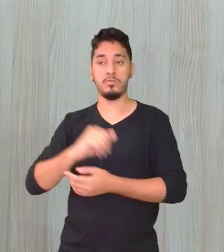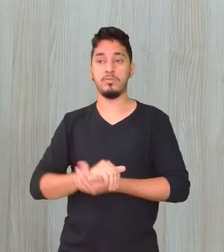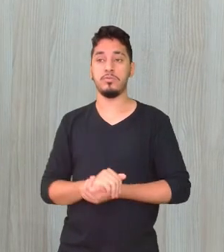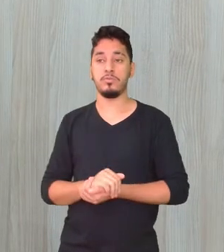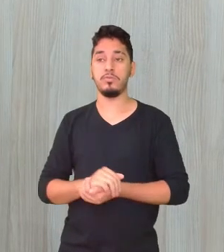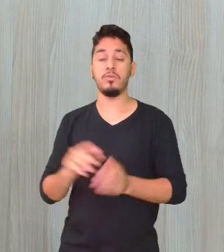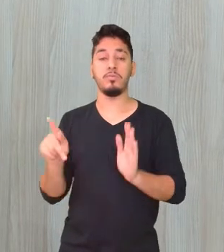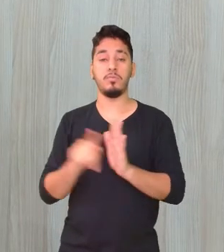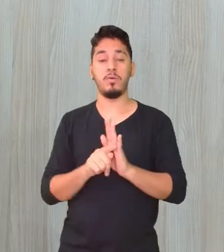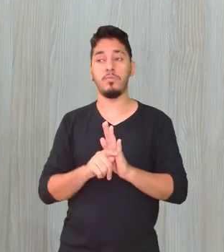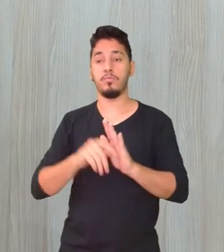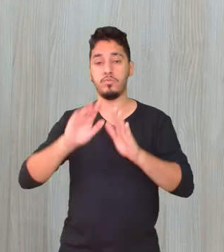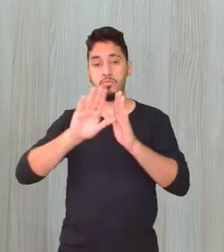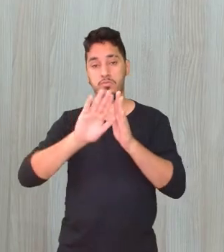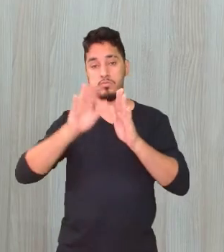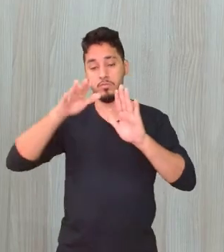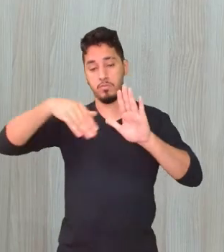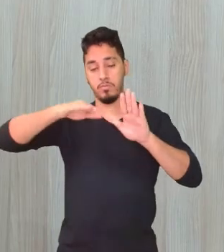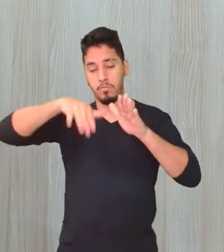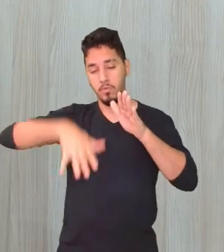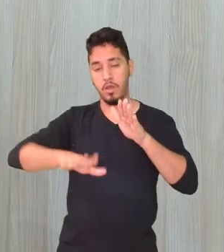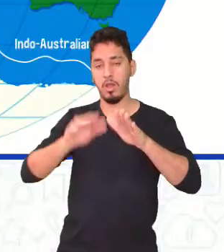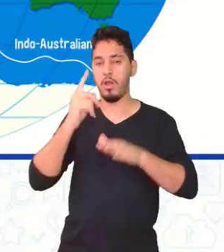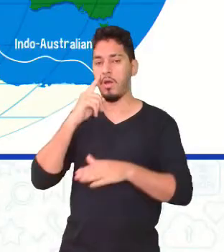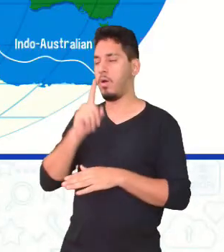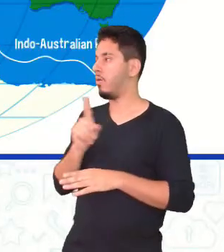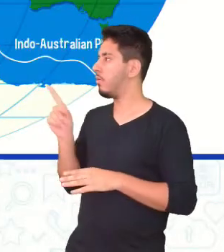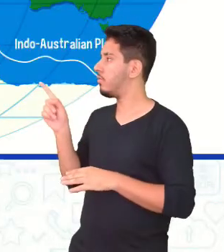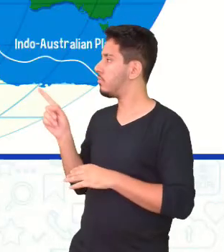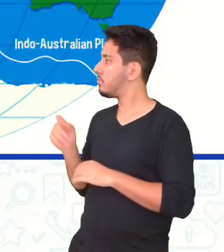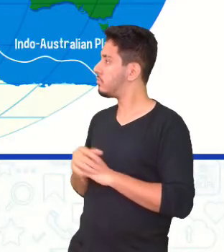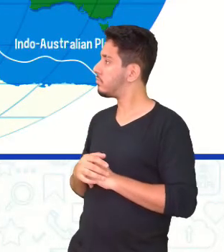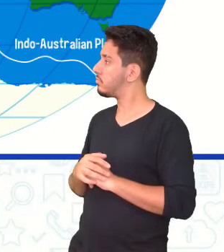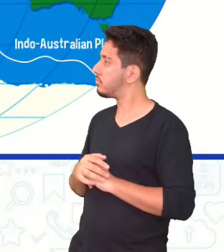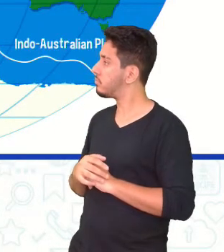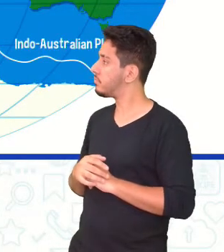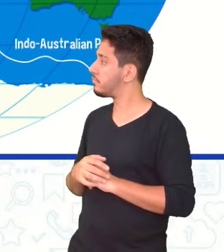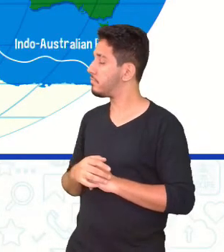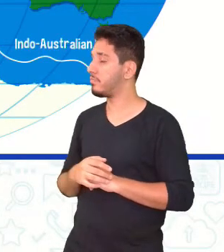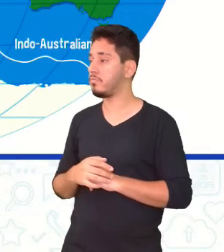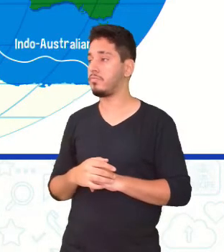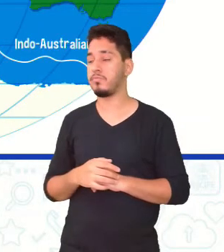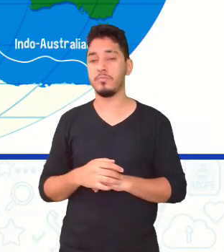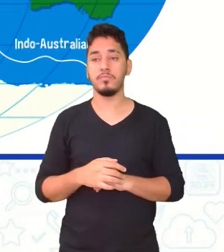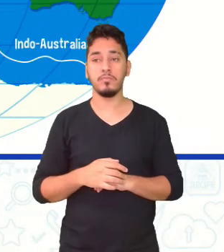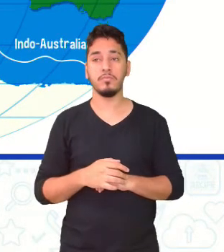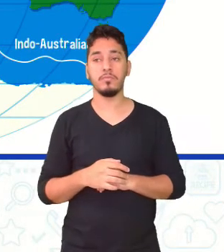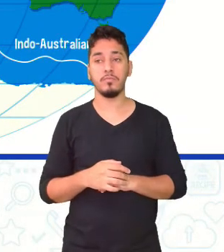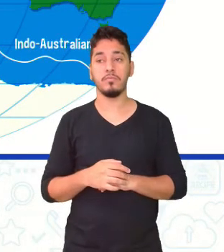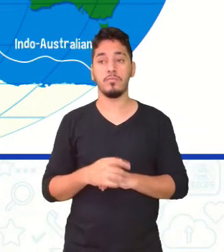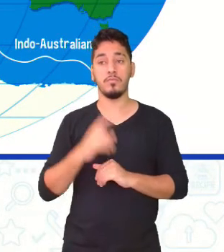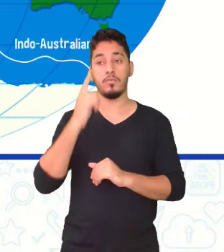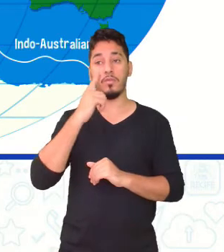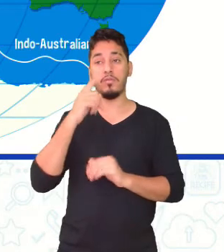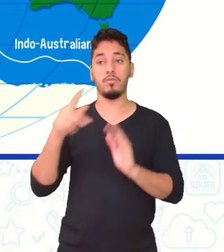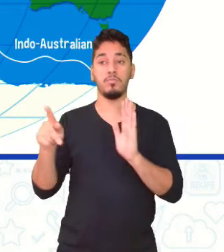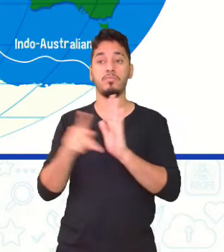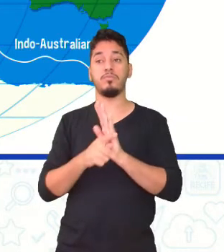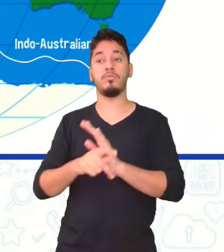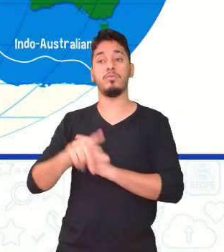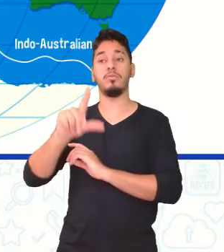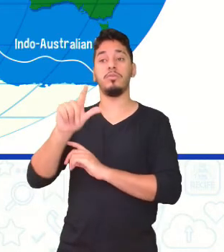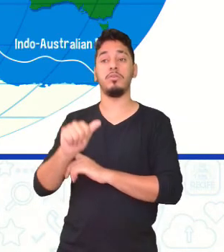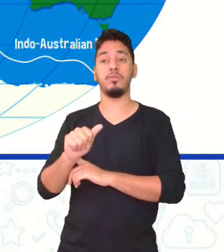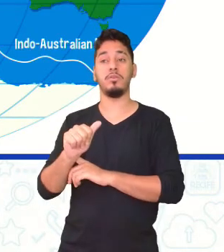placa oceânica. Joga aí, Cleitinho, por gentileza. Exatamente. Você vê ali na tela, meninos lá, verem, pronto. Aí tem a placa Olha sul-americana a placa de Nazca aí, e gente. a placa de